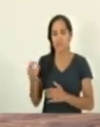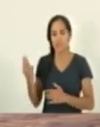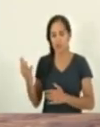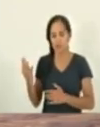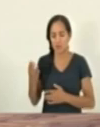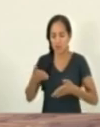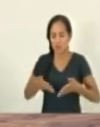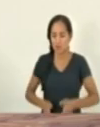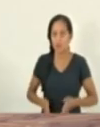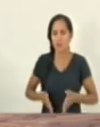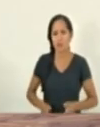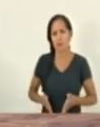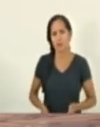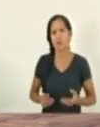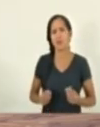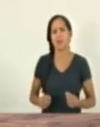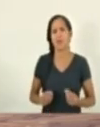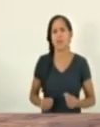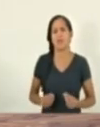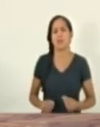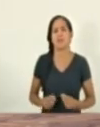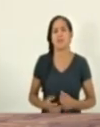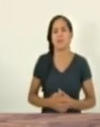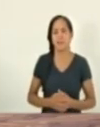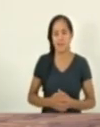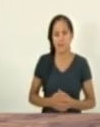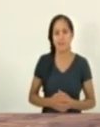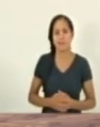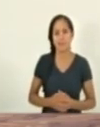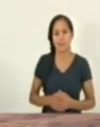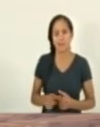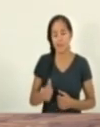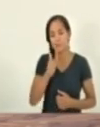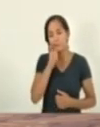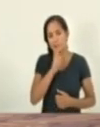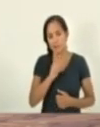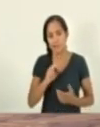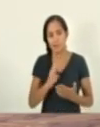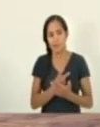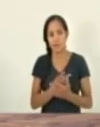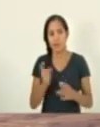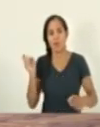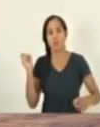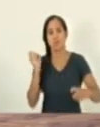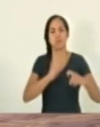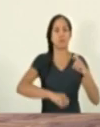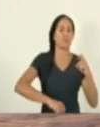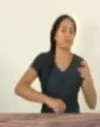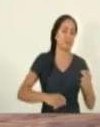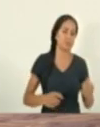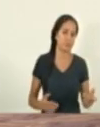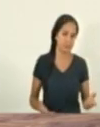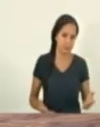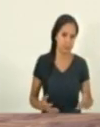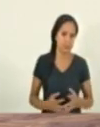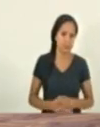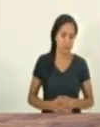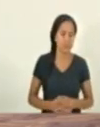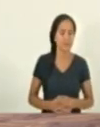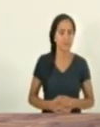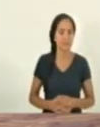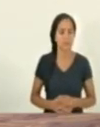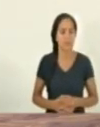criança. Todos esses casos, essas meninas foram vítimas de estupro. É mais de um parto